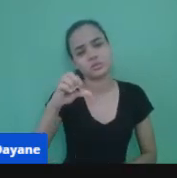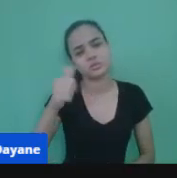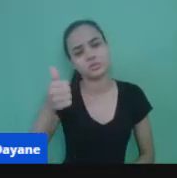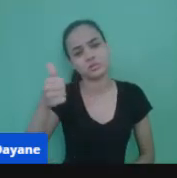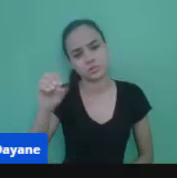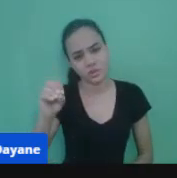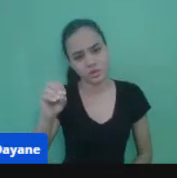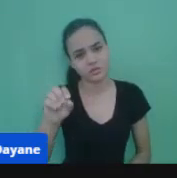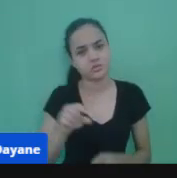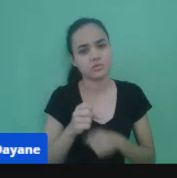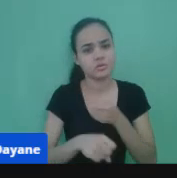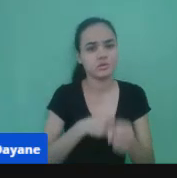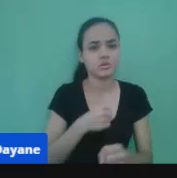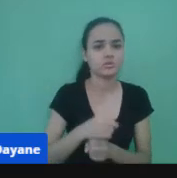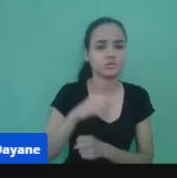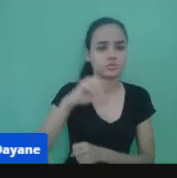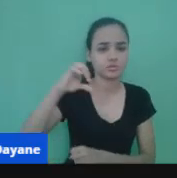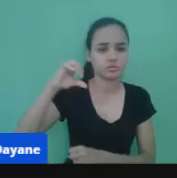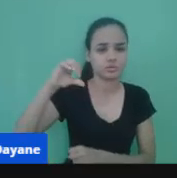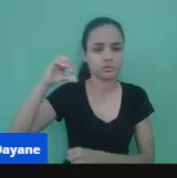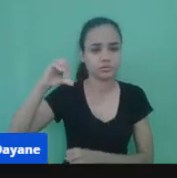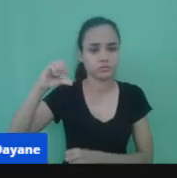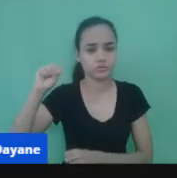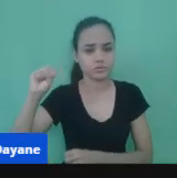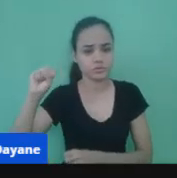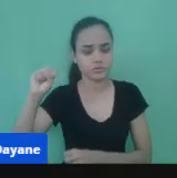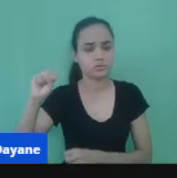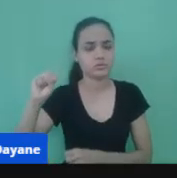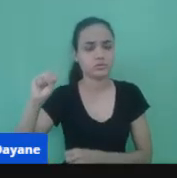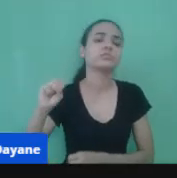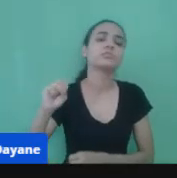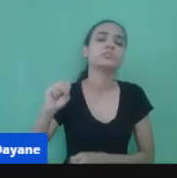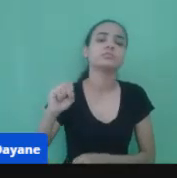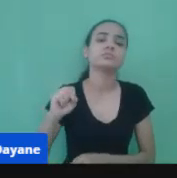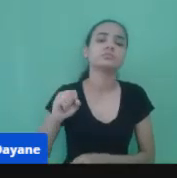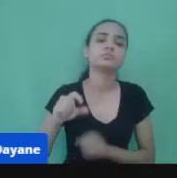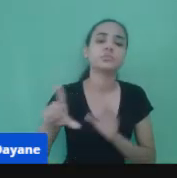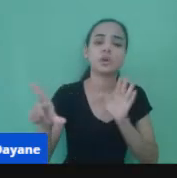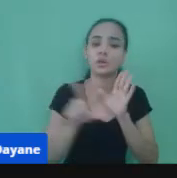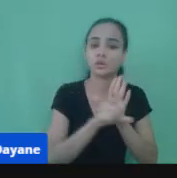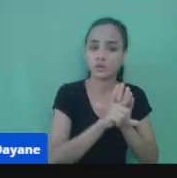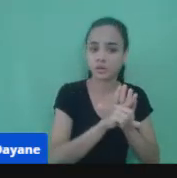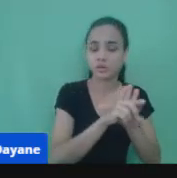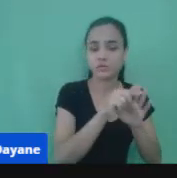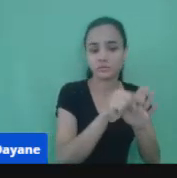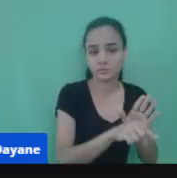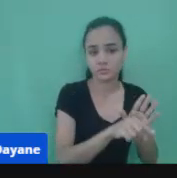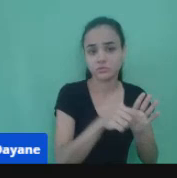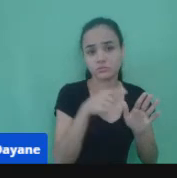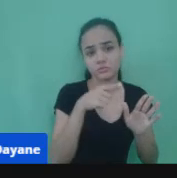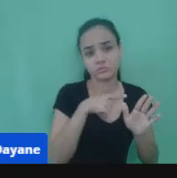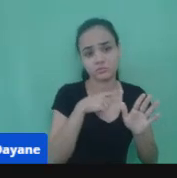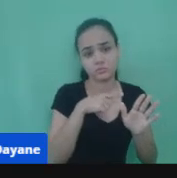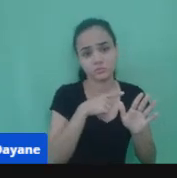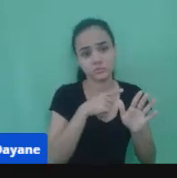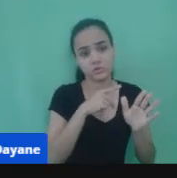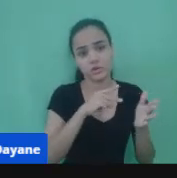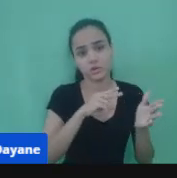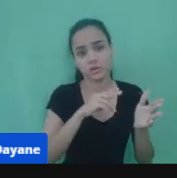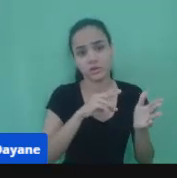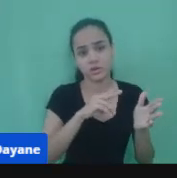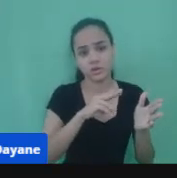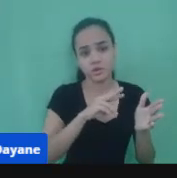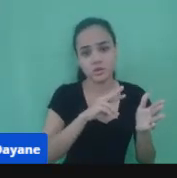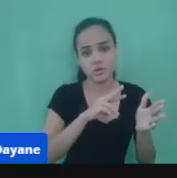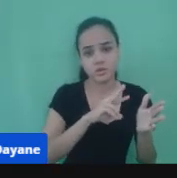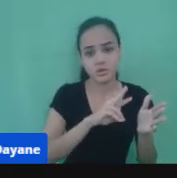imagem representando essa lei. Então, veja só, sobre essa lei cabe interpretações. Então, obviamente, nós não somos especialistas, mas nós